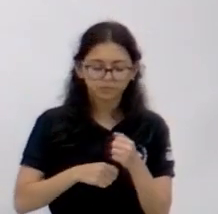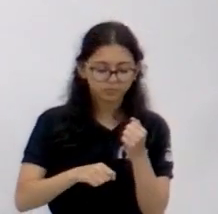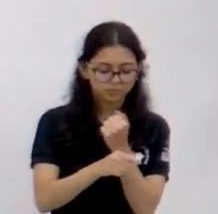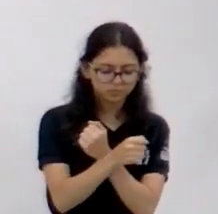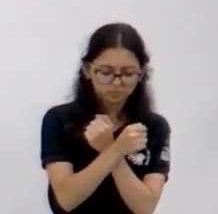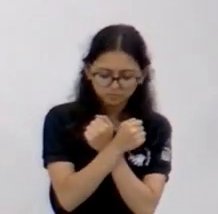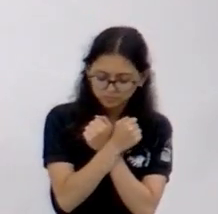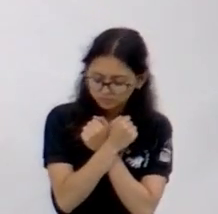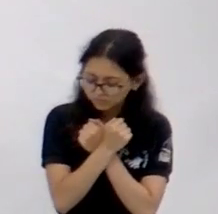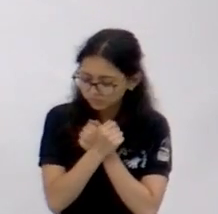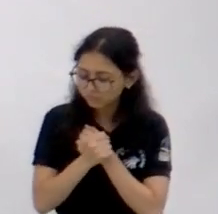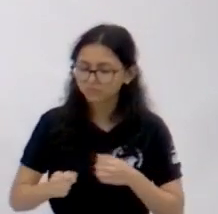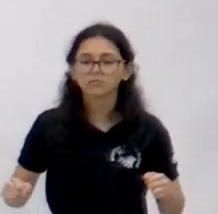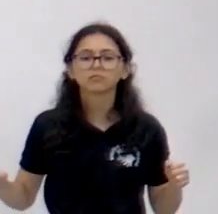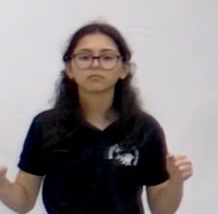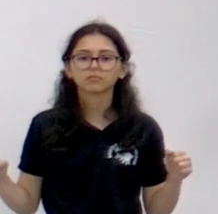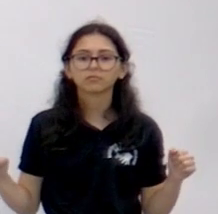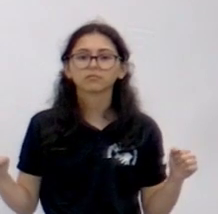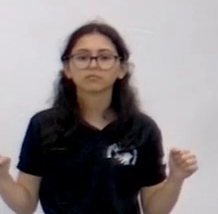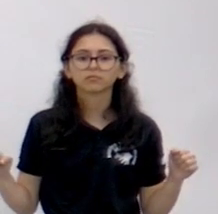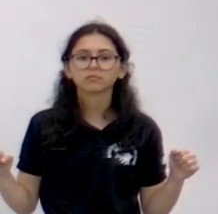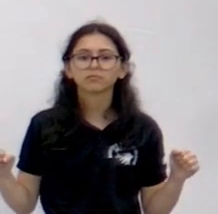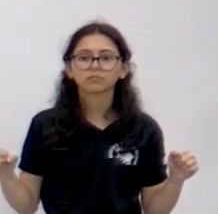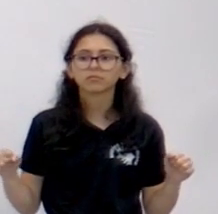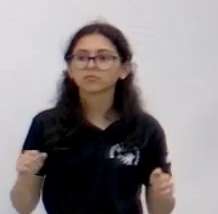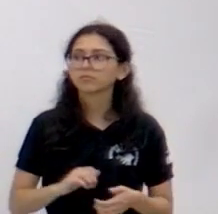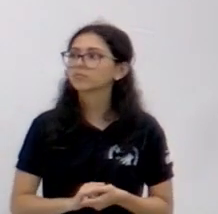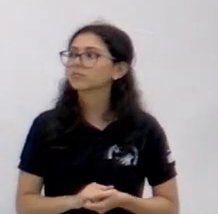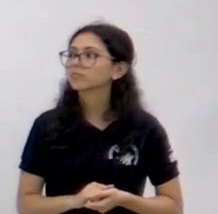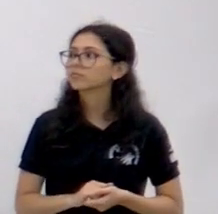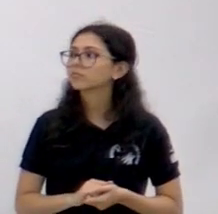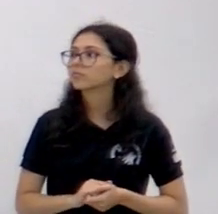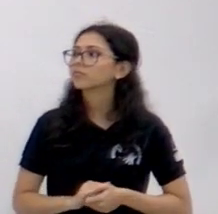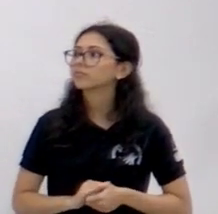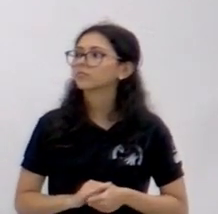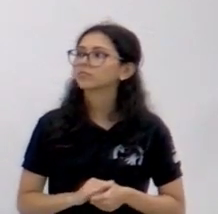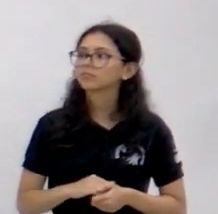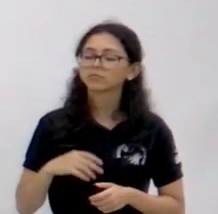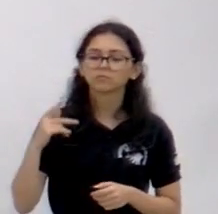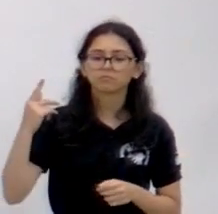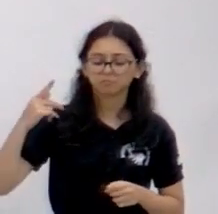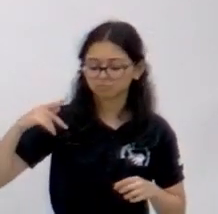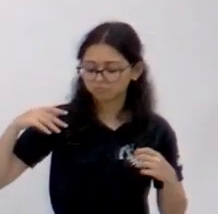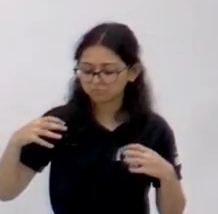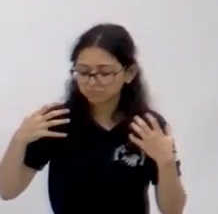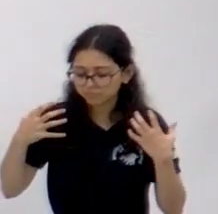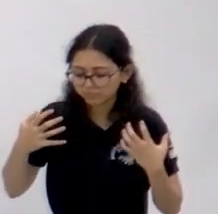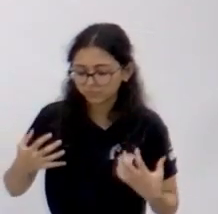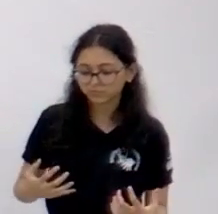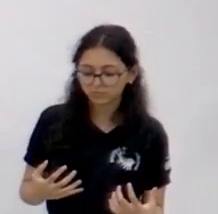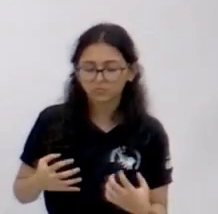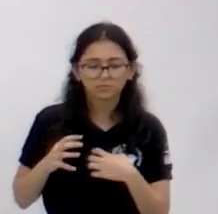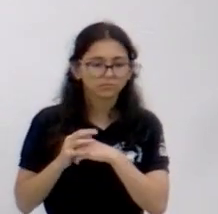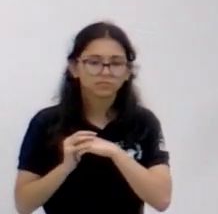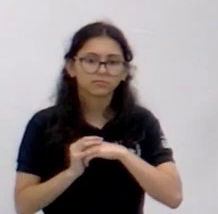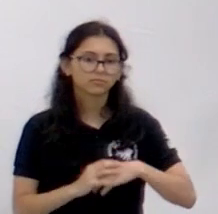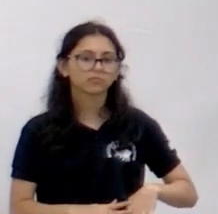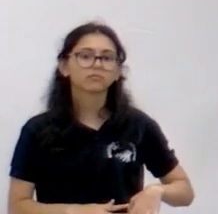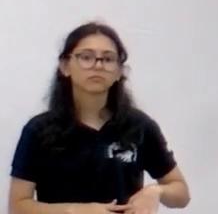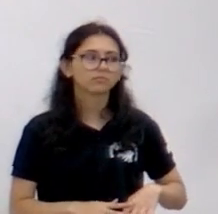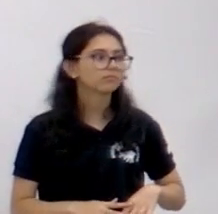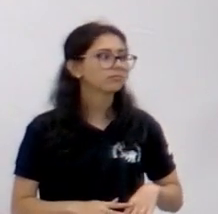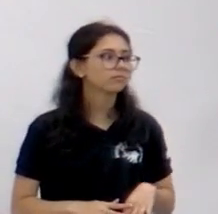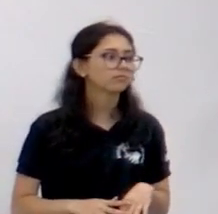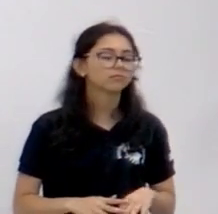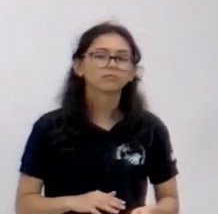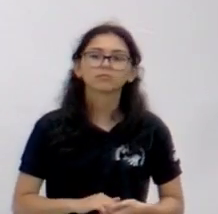linho queimados, e as suas armaduras se desfizeram das suas mãos. Achou uma queixada de jumento ainda fresca à